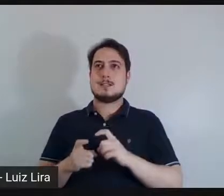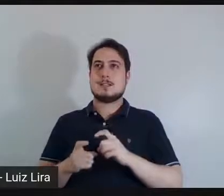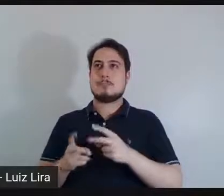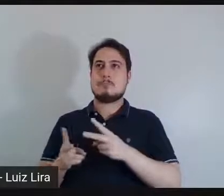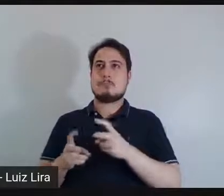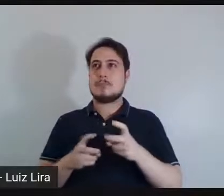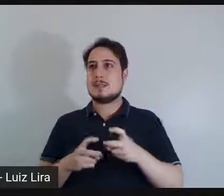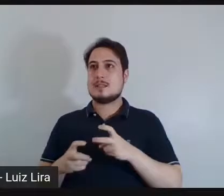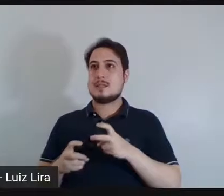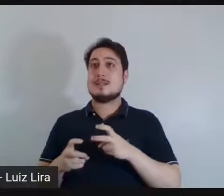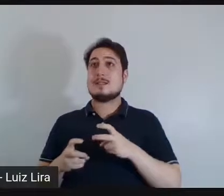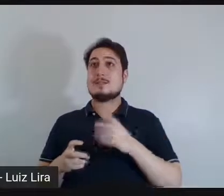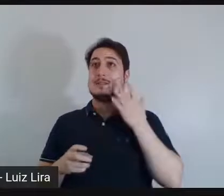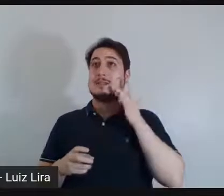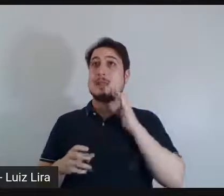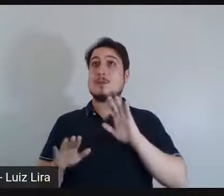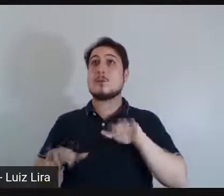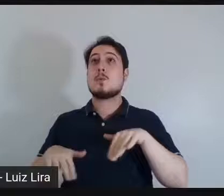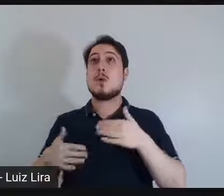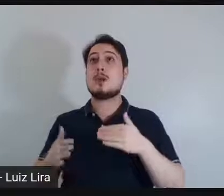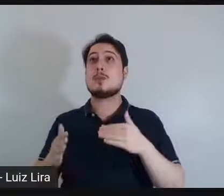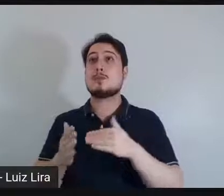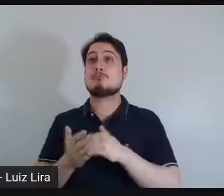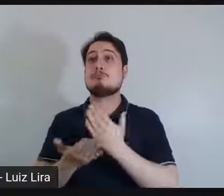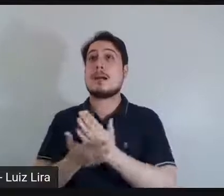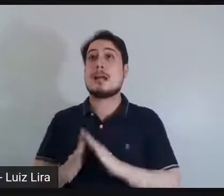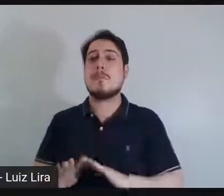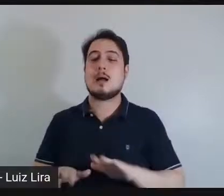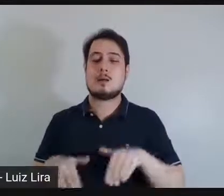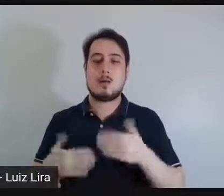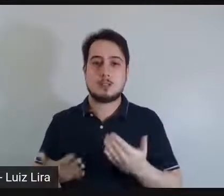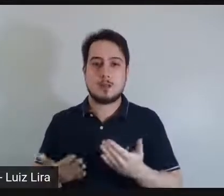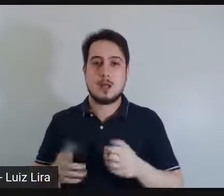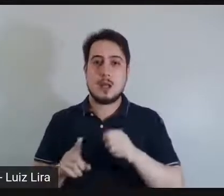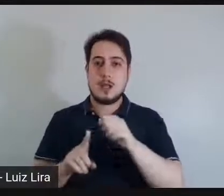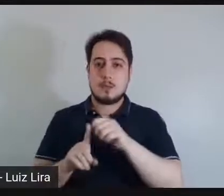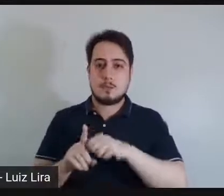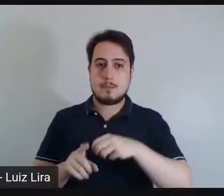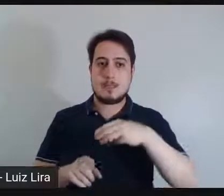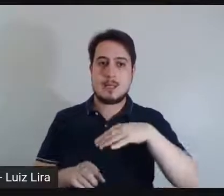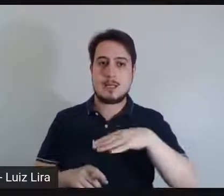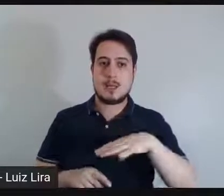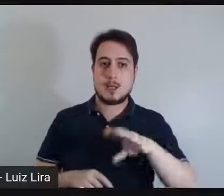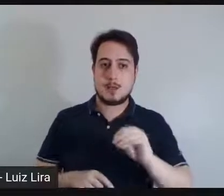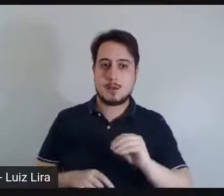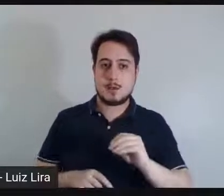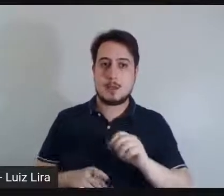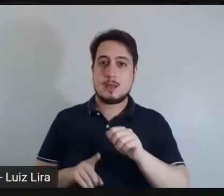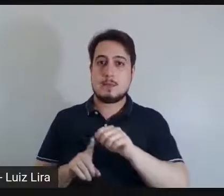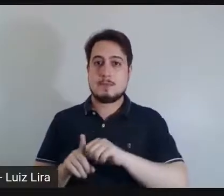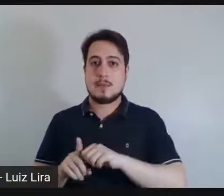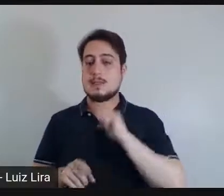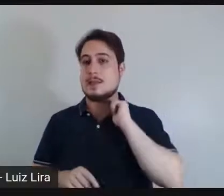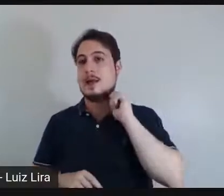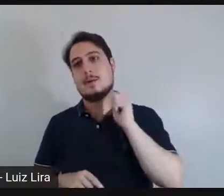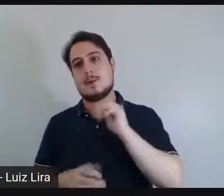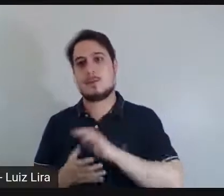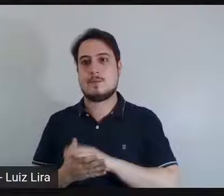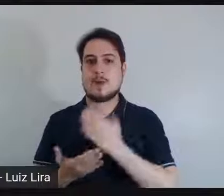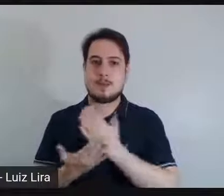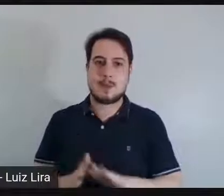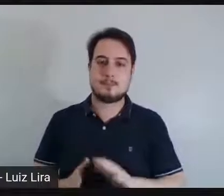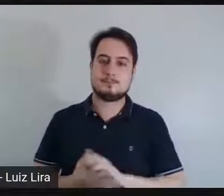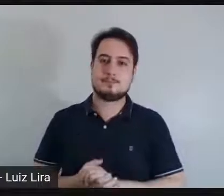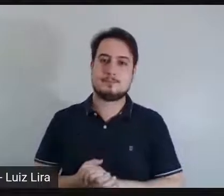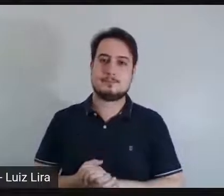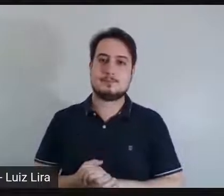ninguém sabe até quando isso vai acontecer. Eu acho que ficou março, todo mundo esperando, em abril vai acabar. Chegou em